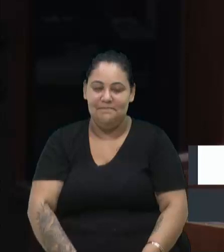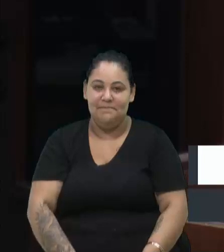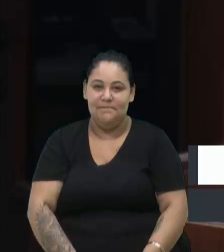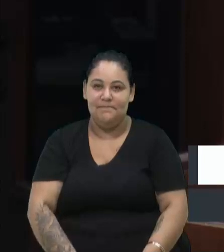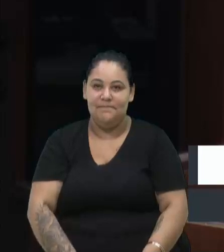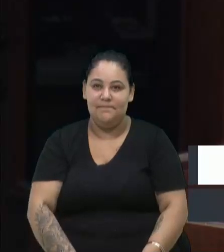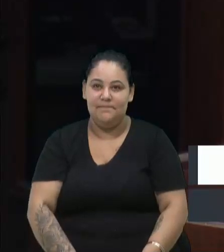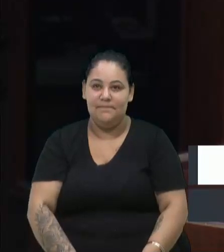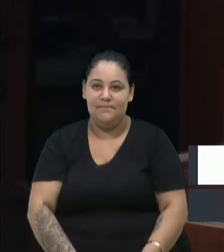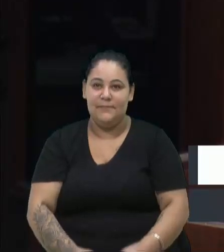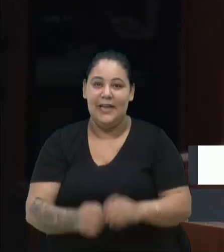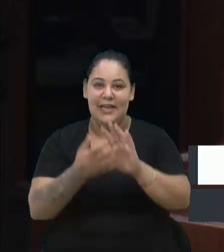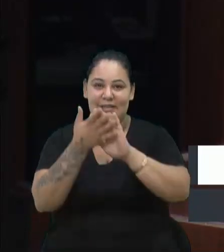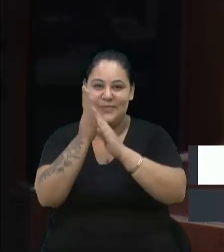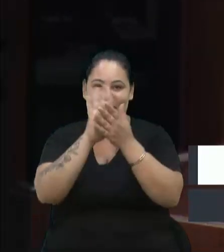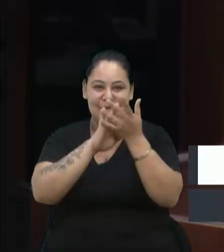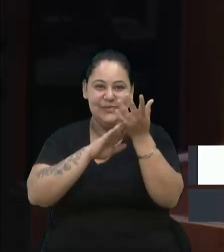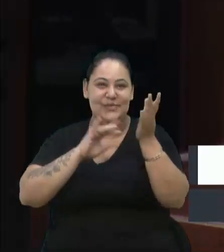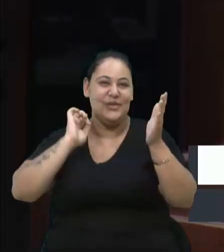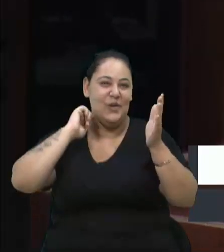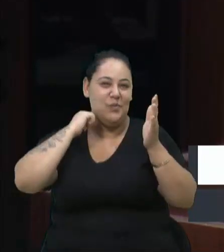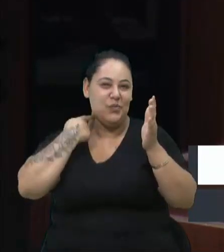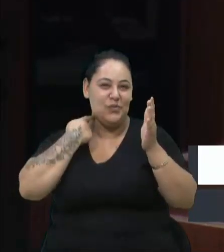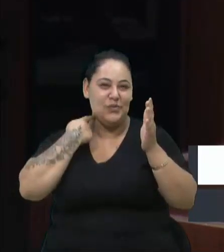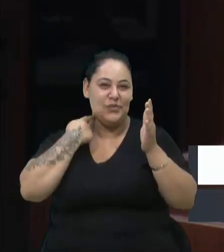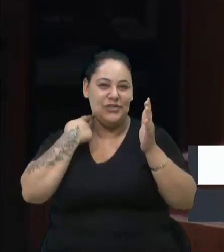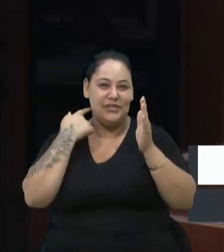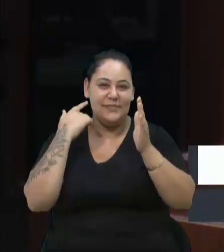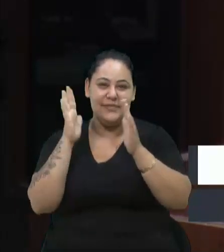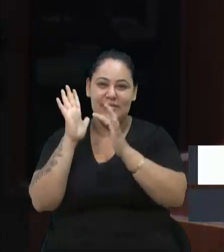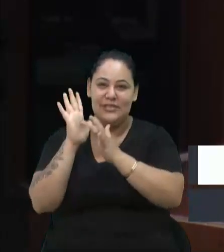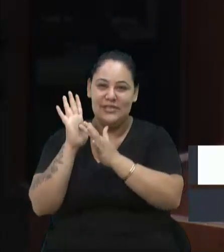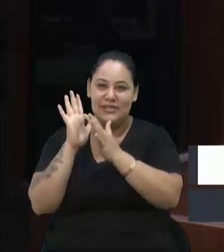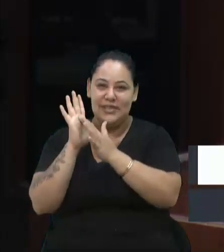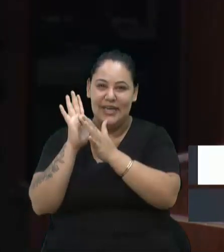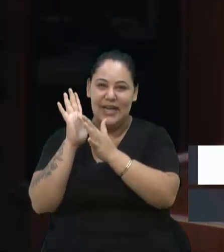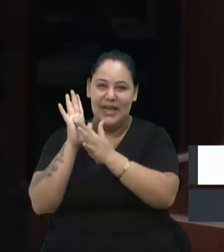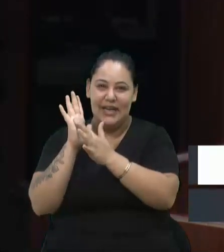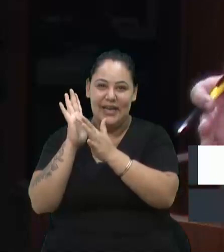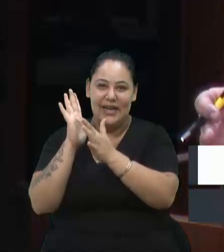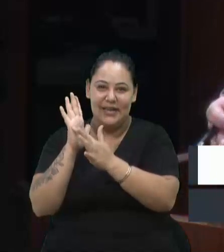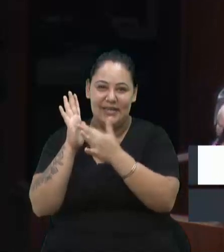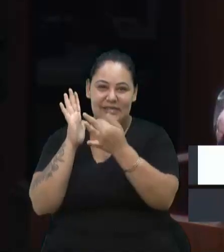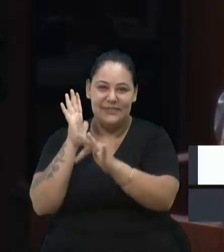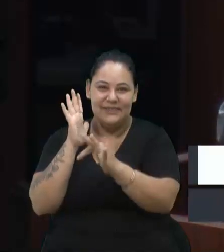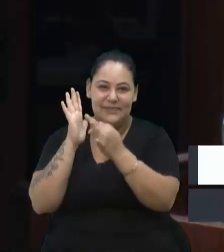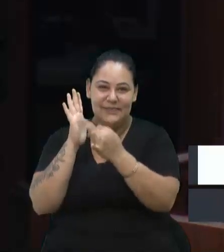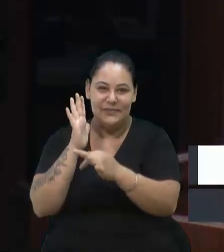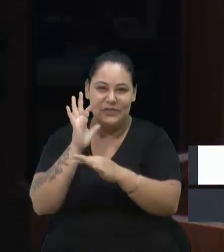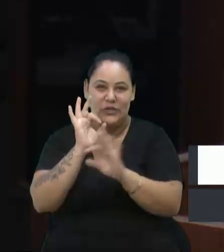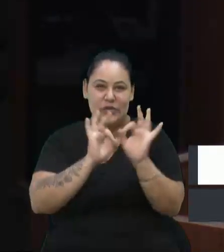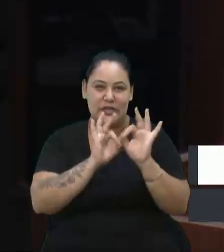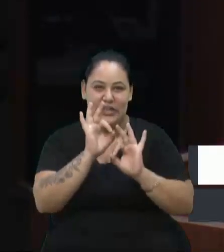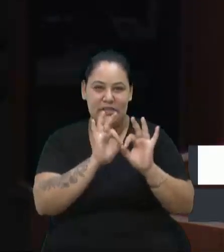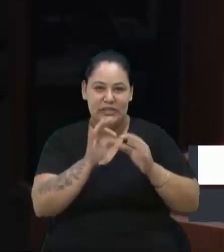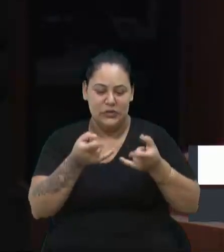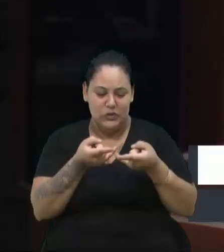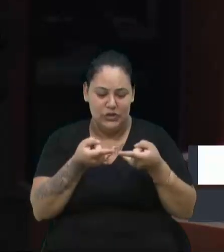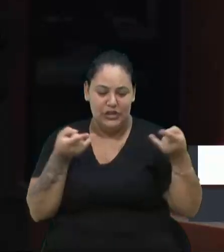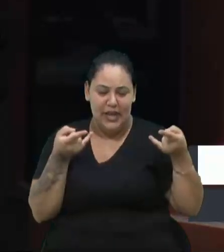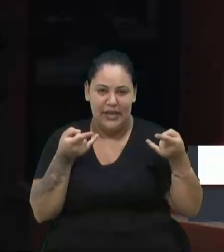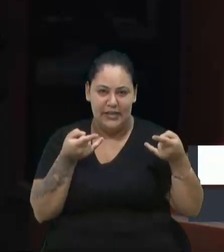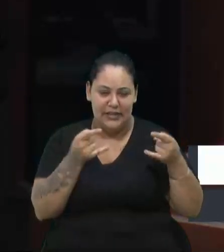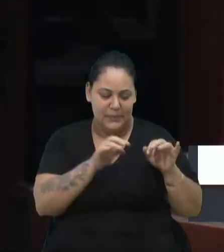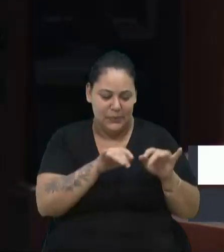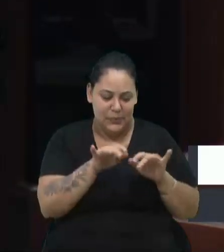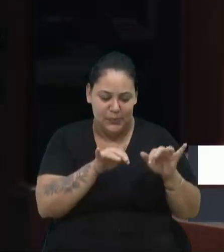Com as mãos sujas, geralmente, calejado, e eu organizando o fluxo de caixa, cheque, gaveta, foi assim que eu